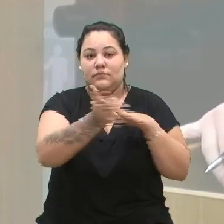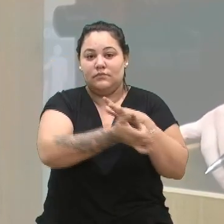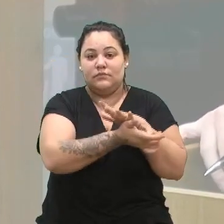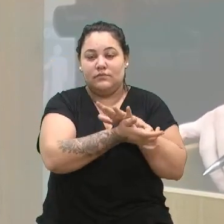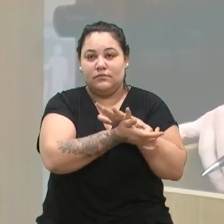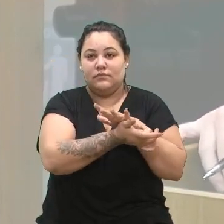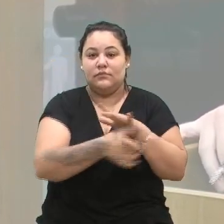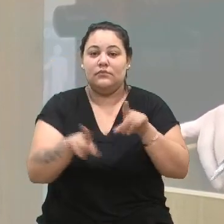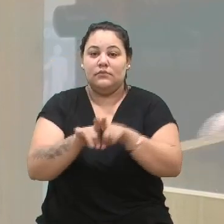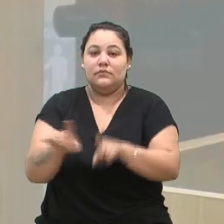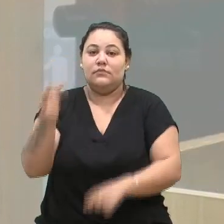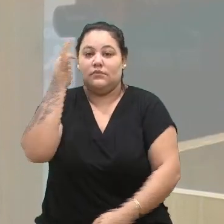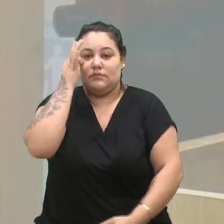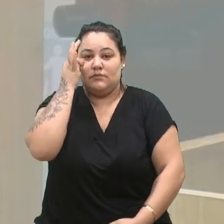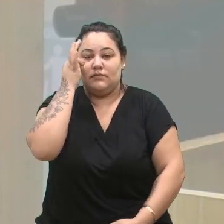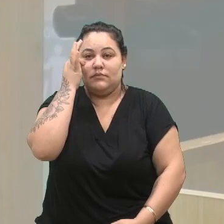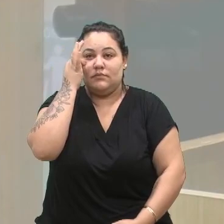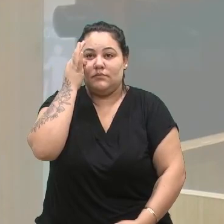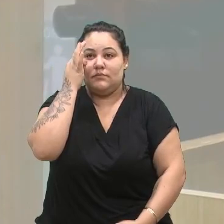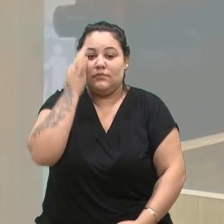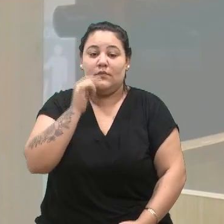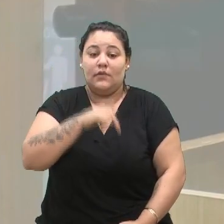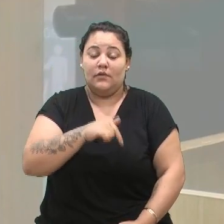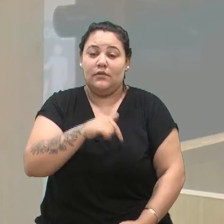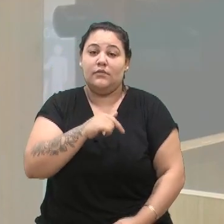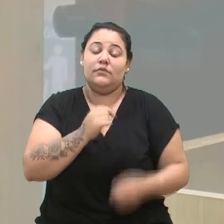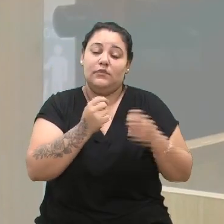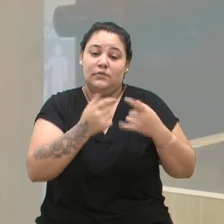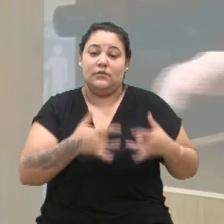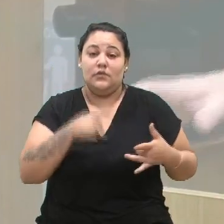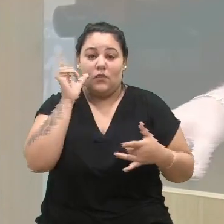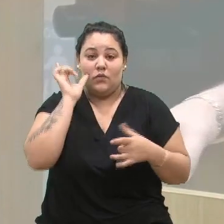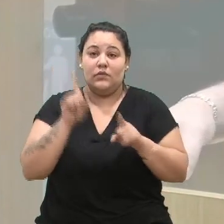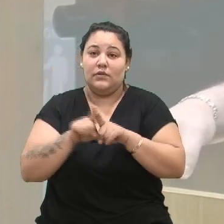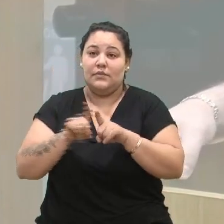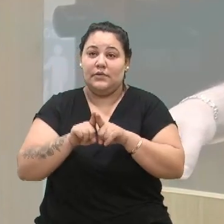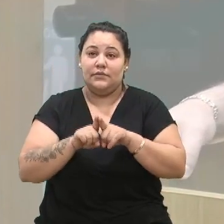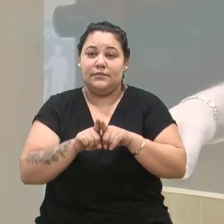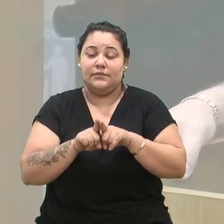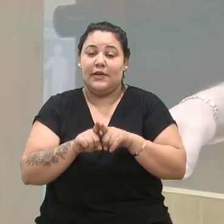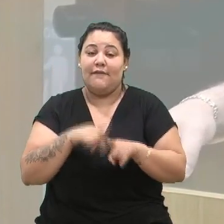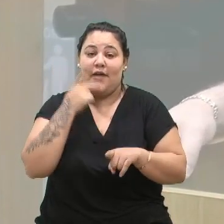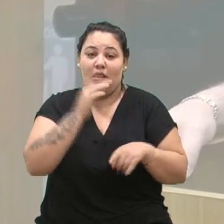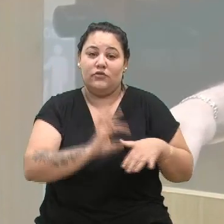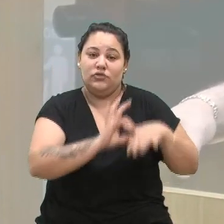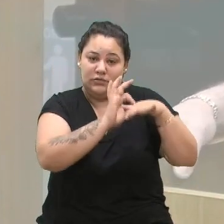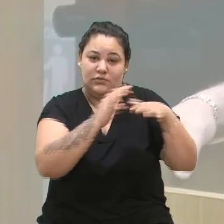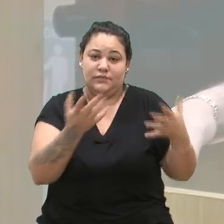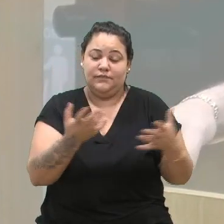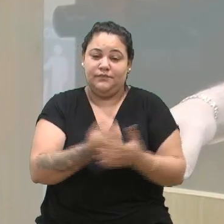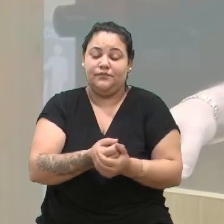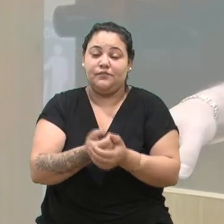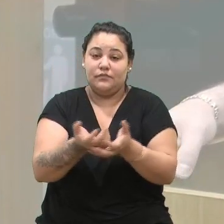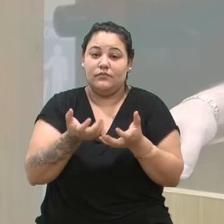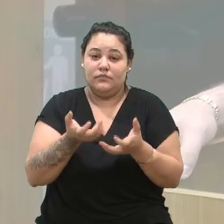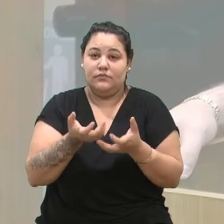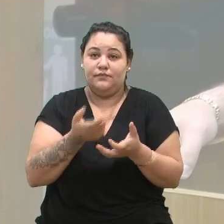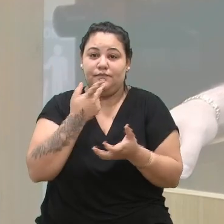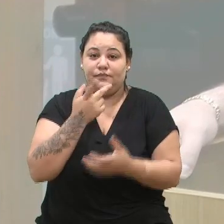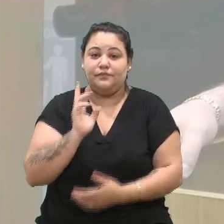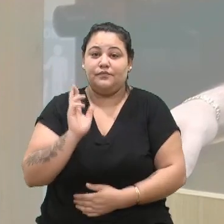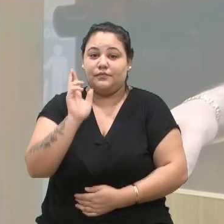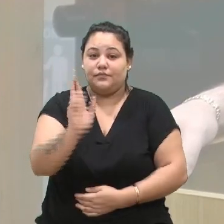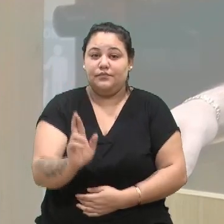também presencialmente. Aqui, conforme eu falei ontem na declaração de líder, quero prestar contas da representação da Câmara de